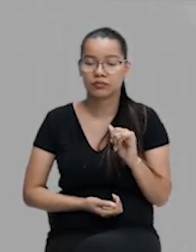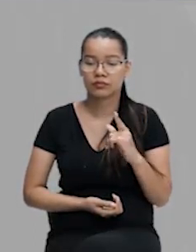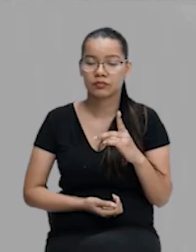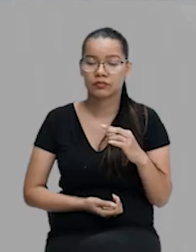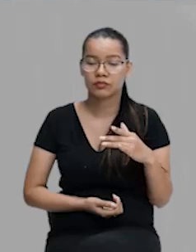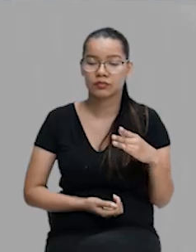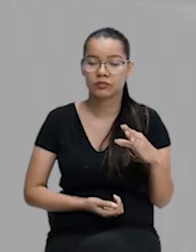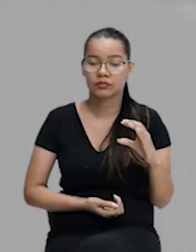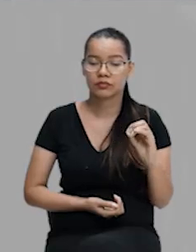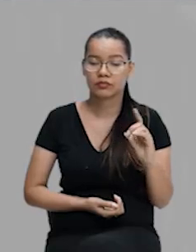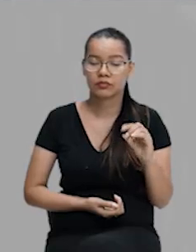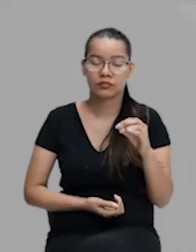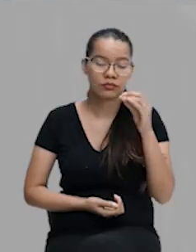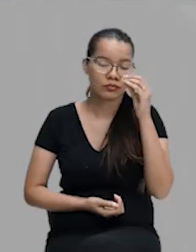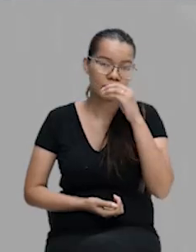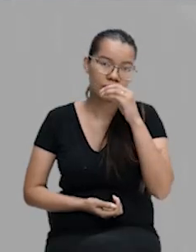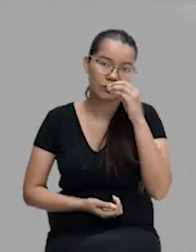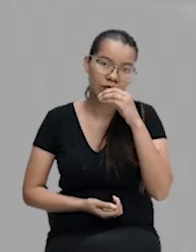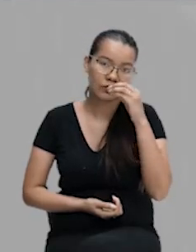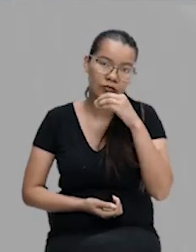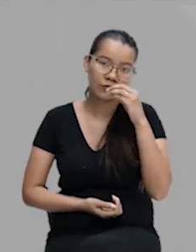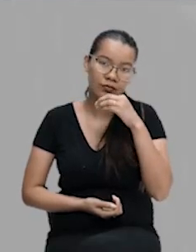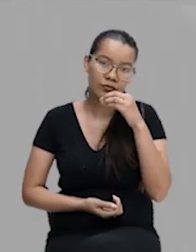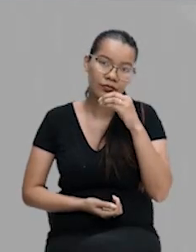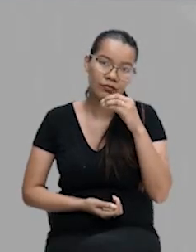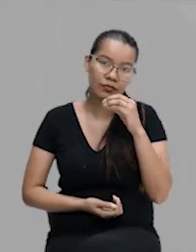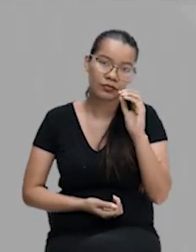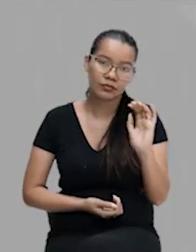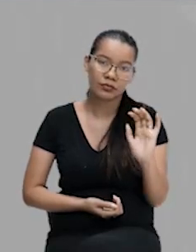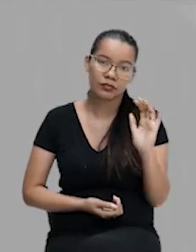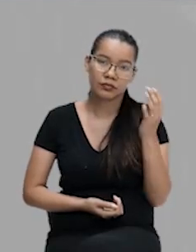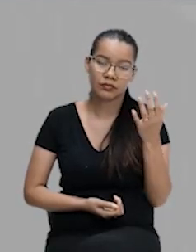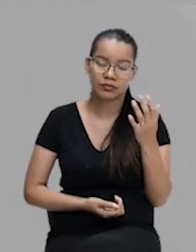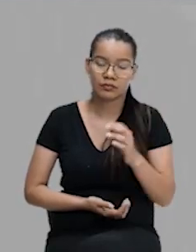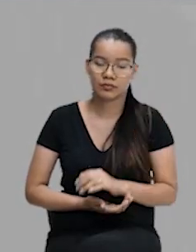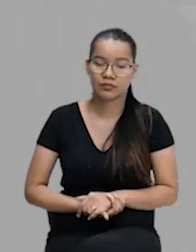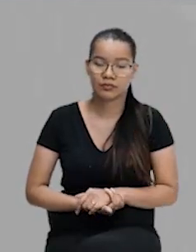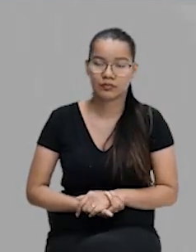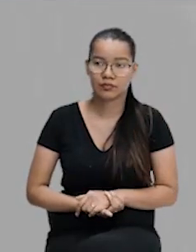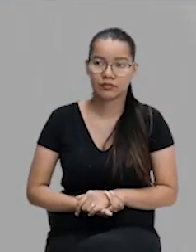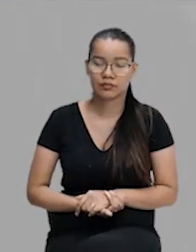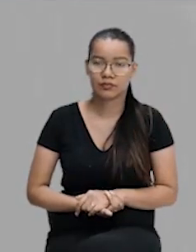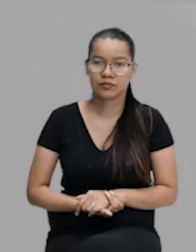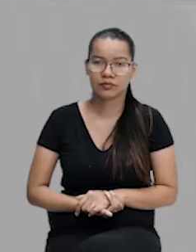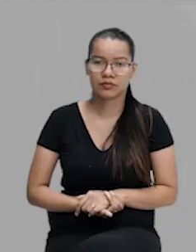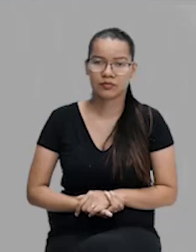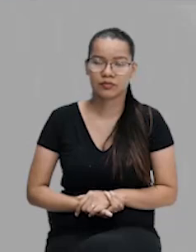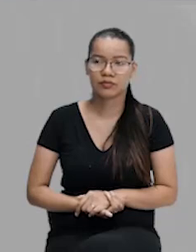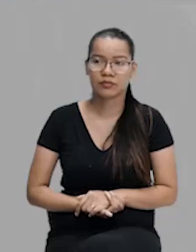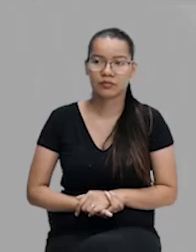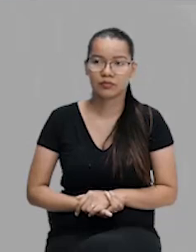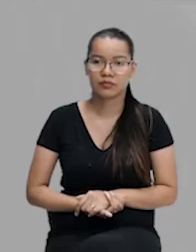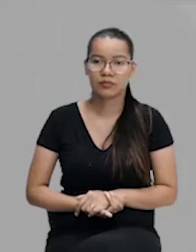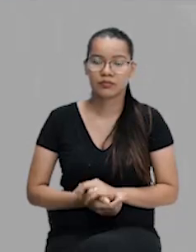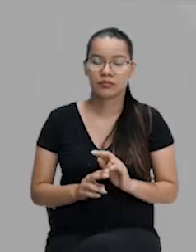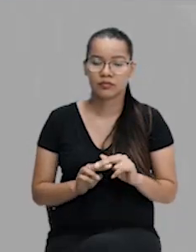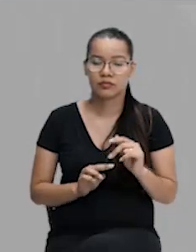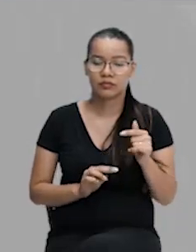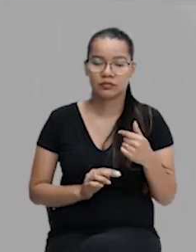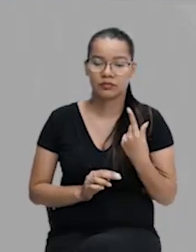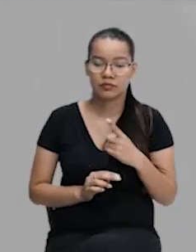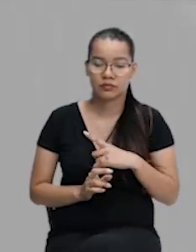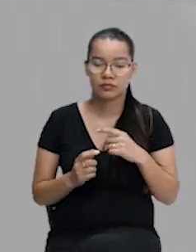auto-ionização ela é muito fraca. Ela acontece assim em raríssimas moléculas. Por isso, a gente